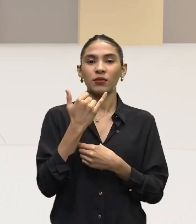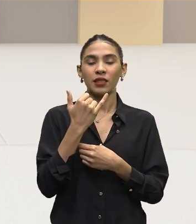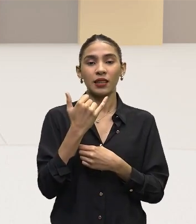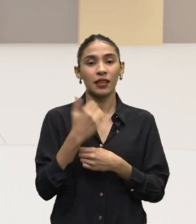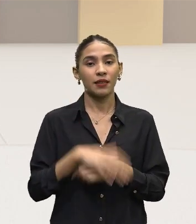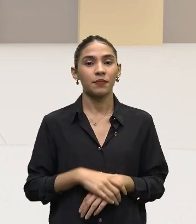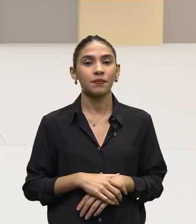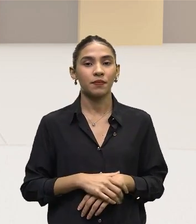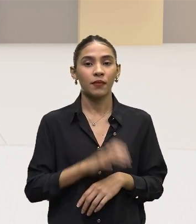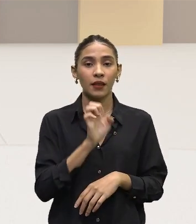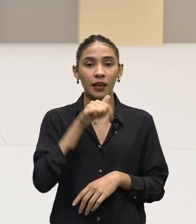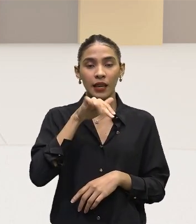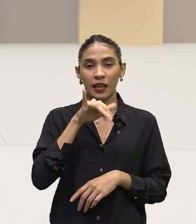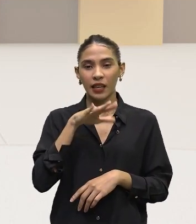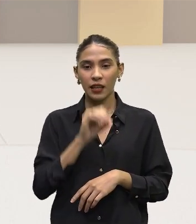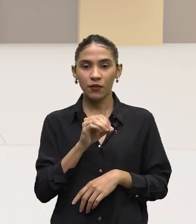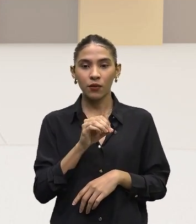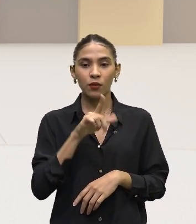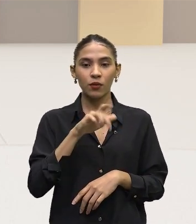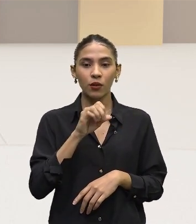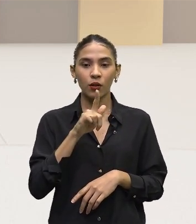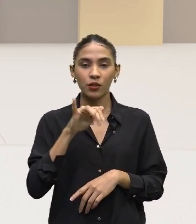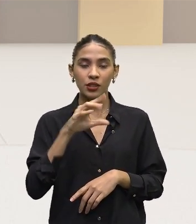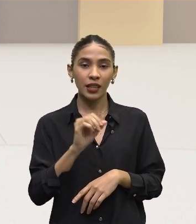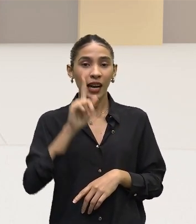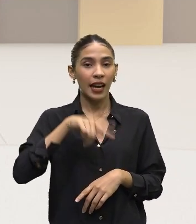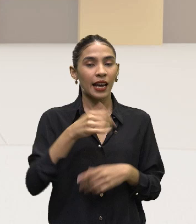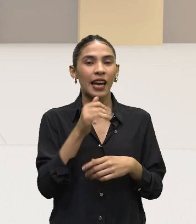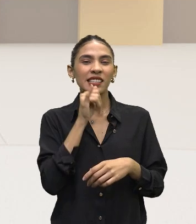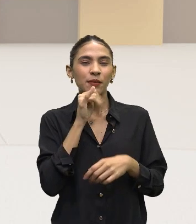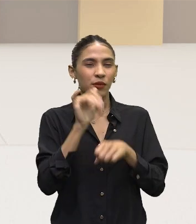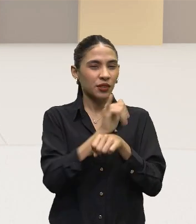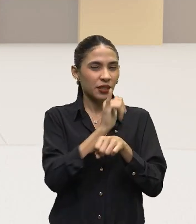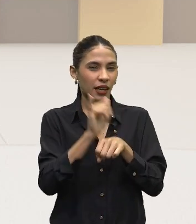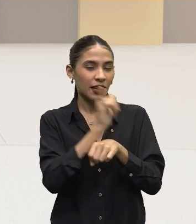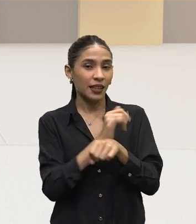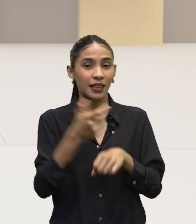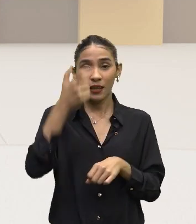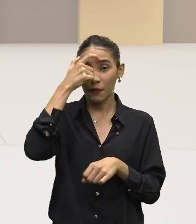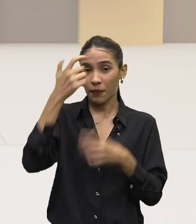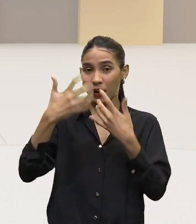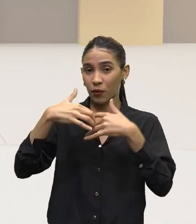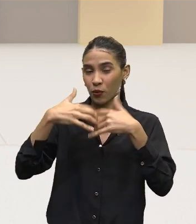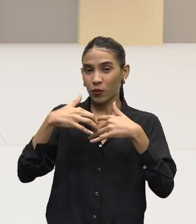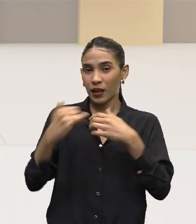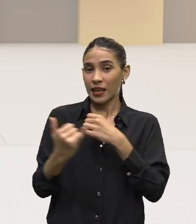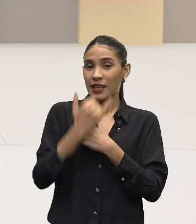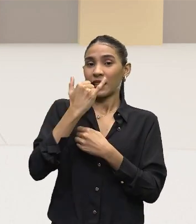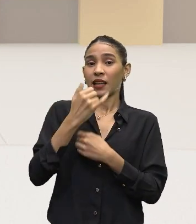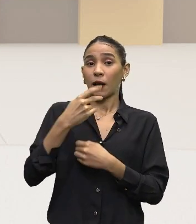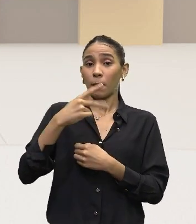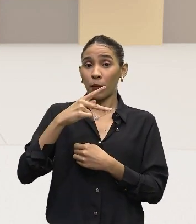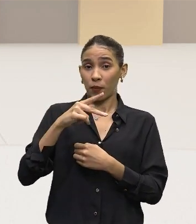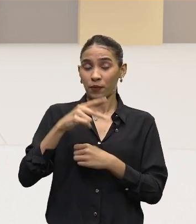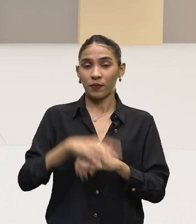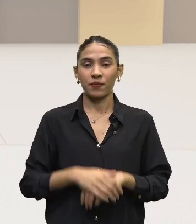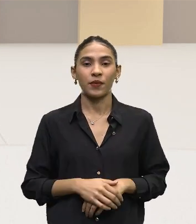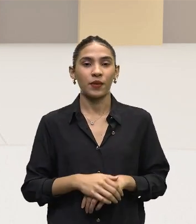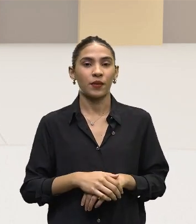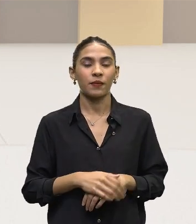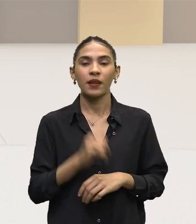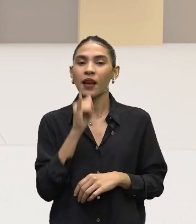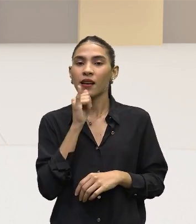E o que são esses equívocos de lógica? Eles são mecanismos que o cérebro usa para enganar a si mesmo. O que